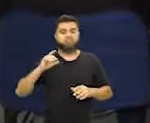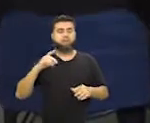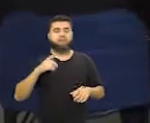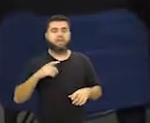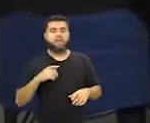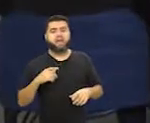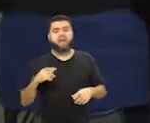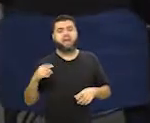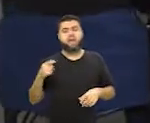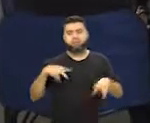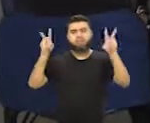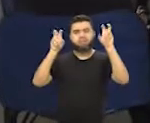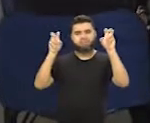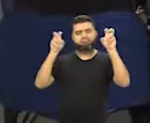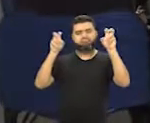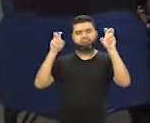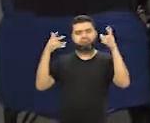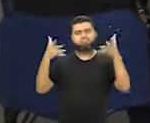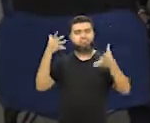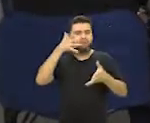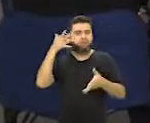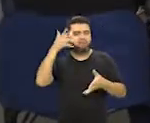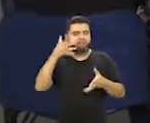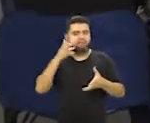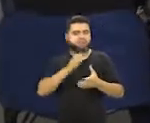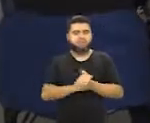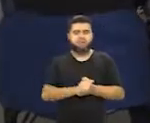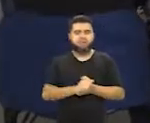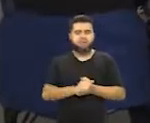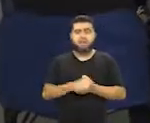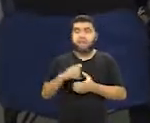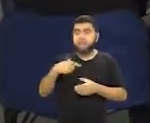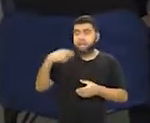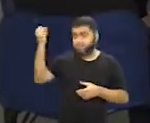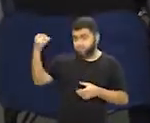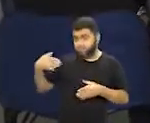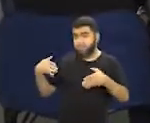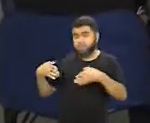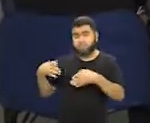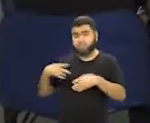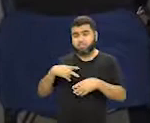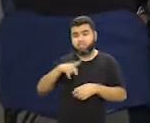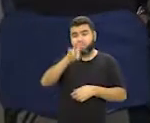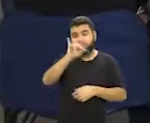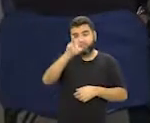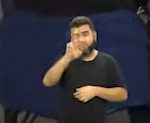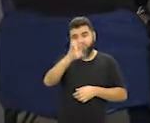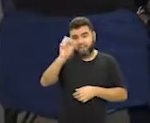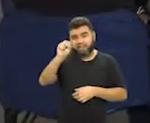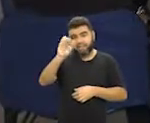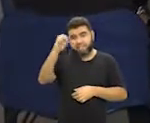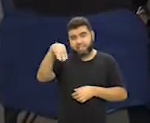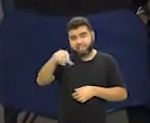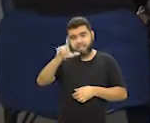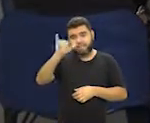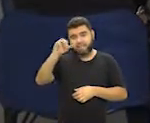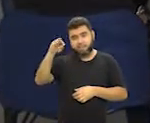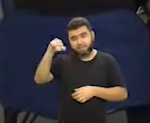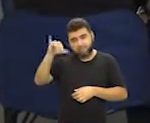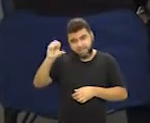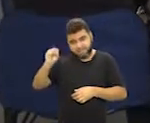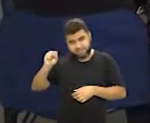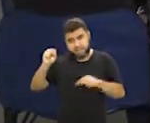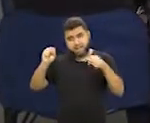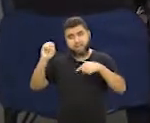tema desse seminário. E você falou sobre o nosso plano Viver Sem Limites, né, Osasco? Isso,